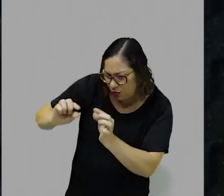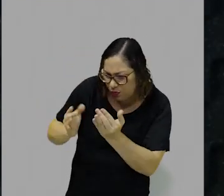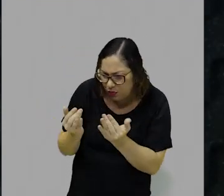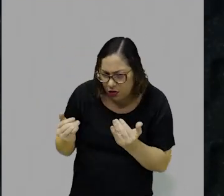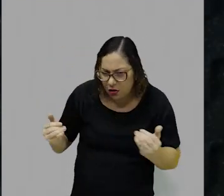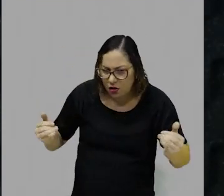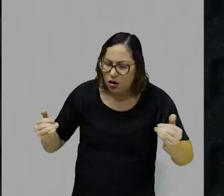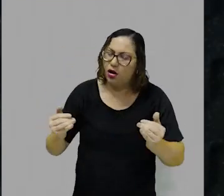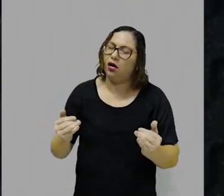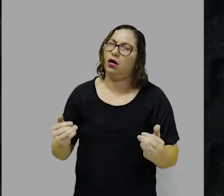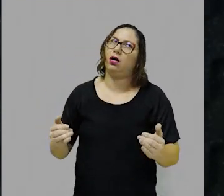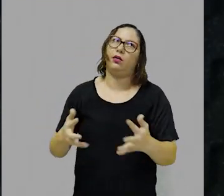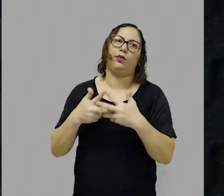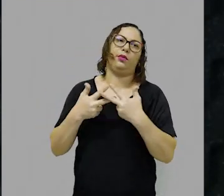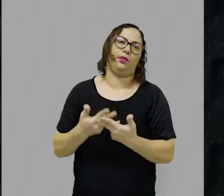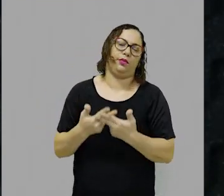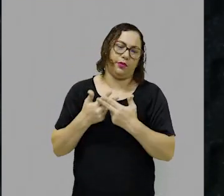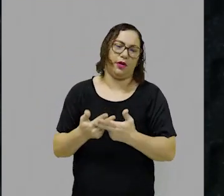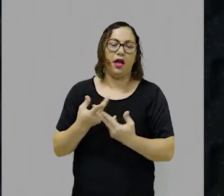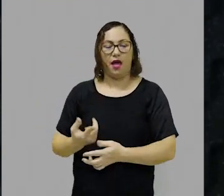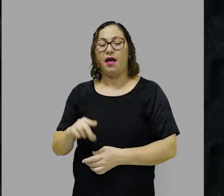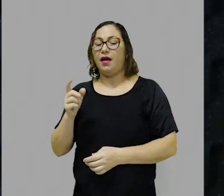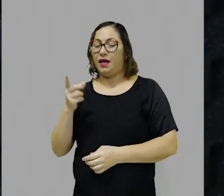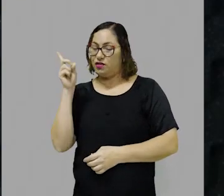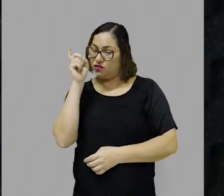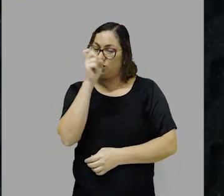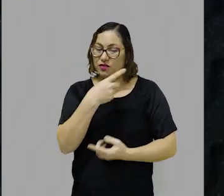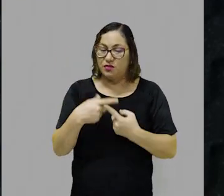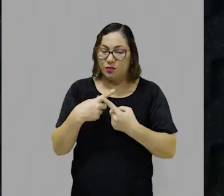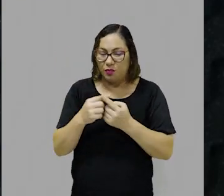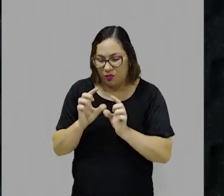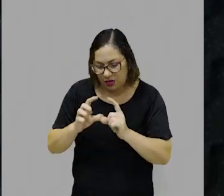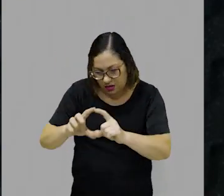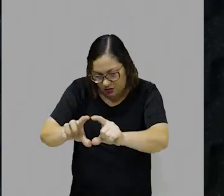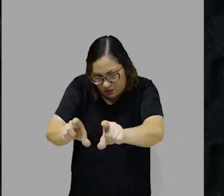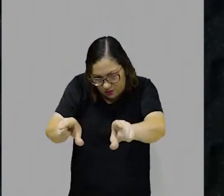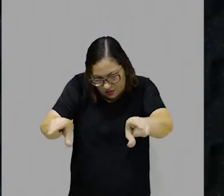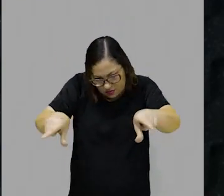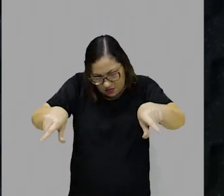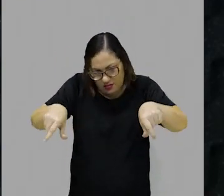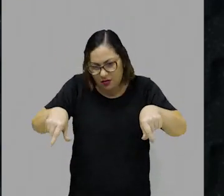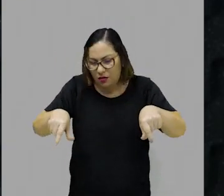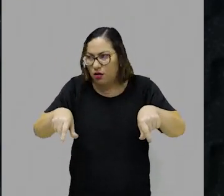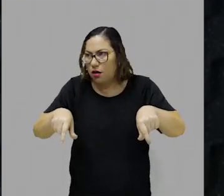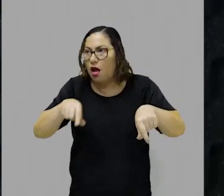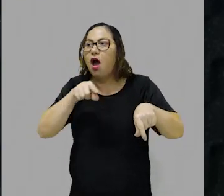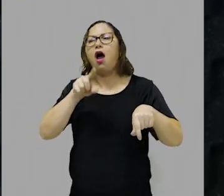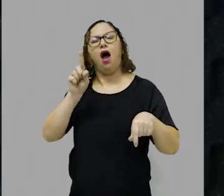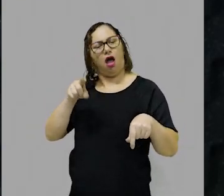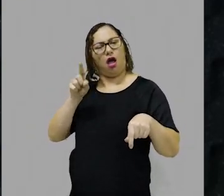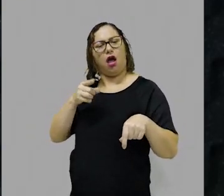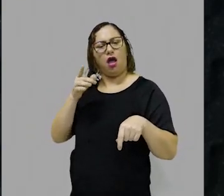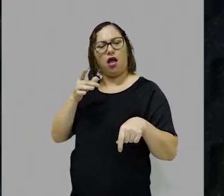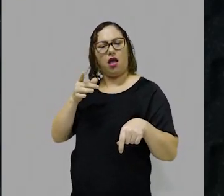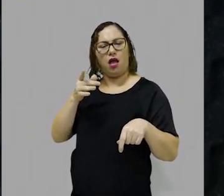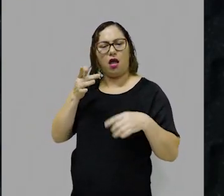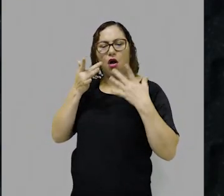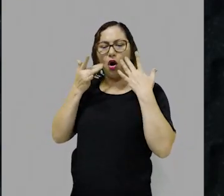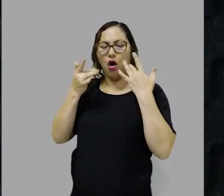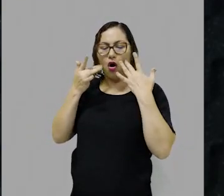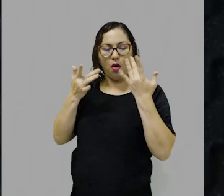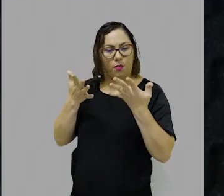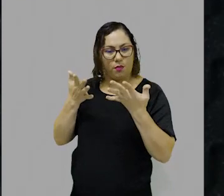simples. Arredondado. Imagina trabalhar. É praticamente uma pequena obra de arte. Espera aí, é uma obra de arte, mas era feita em